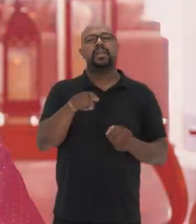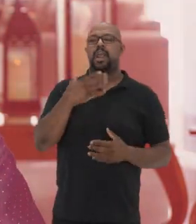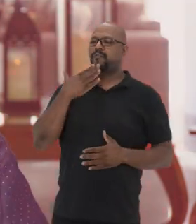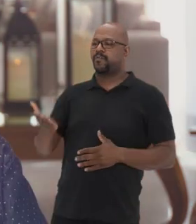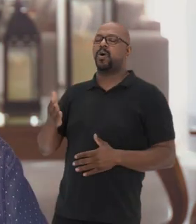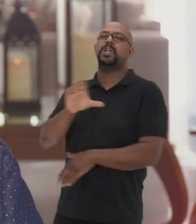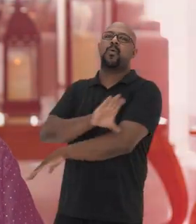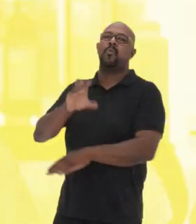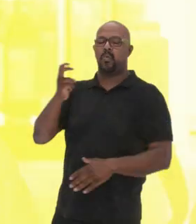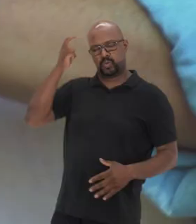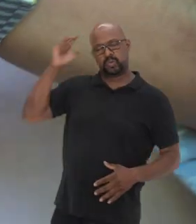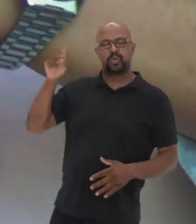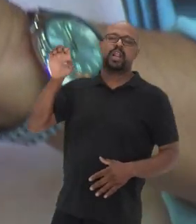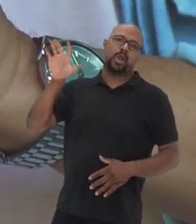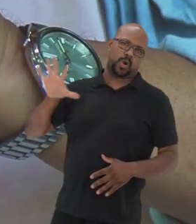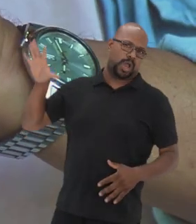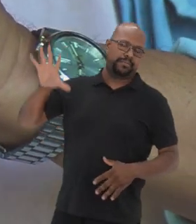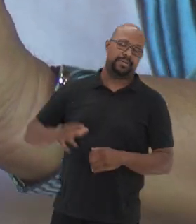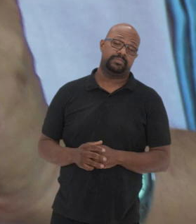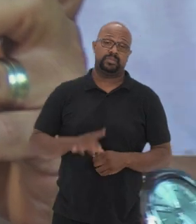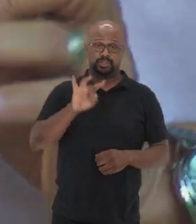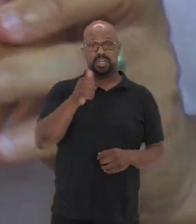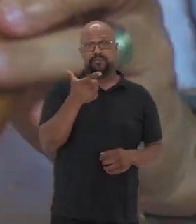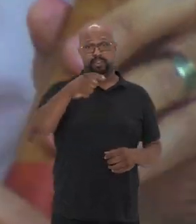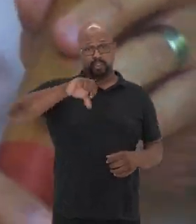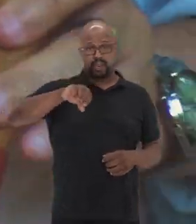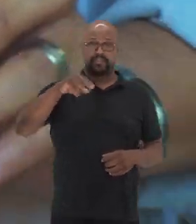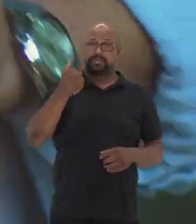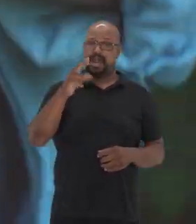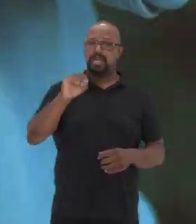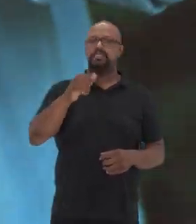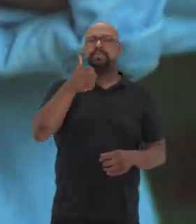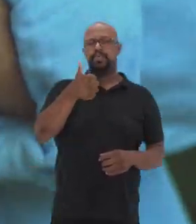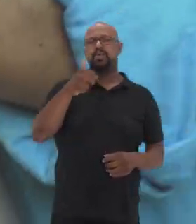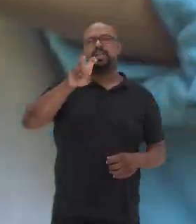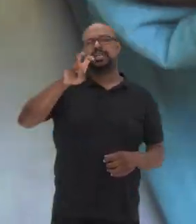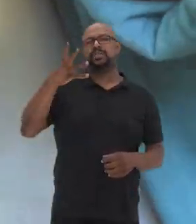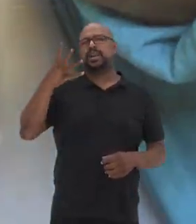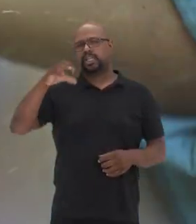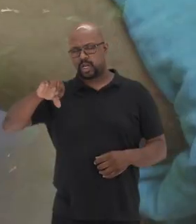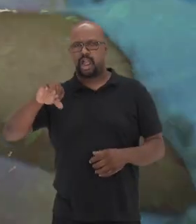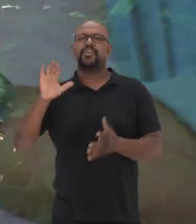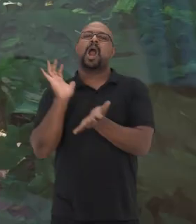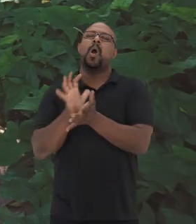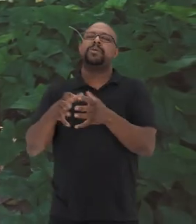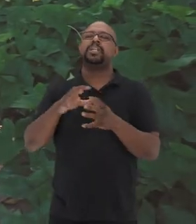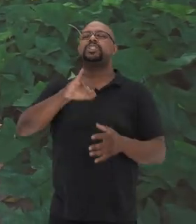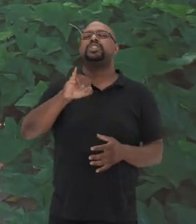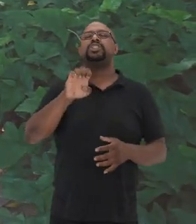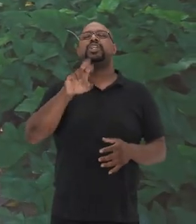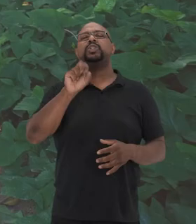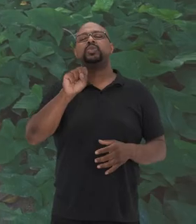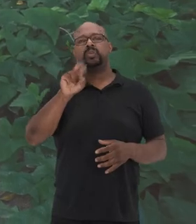da cultura eurocêntrica no dia 29 de Março e 1549 a companhia de Jesus chega